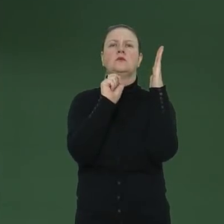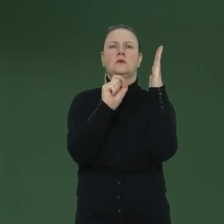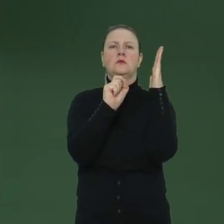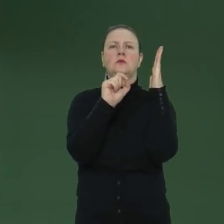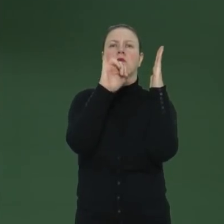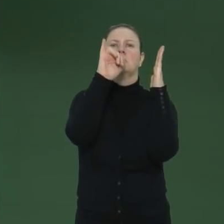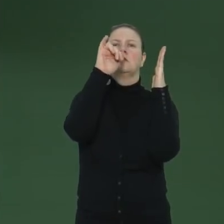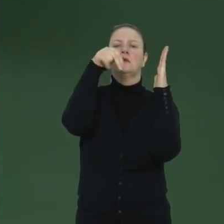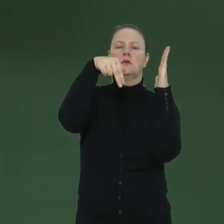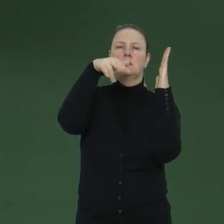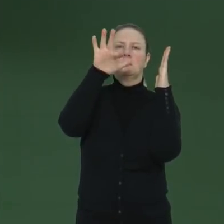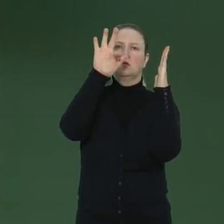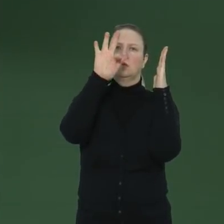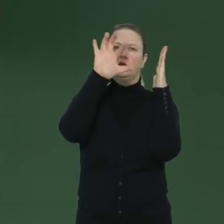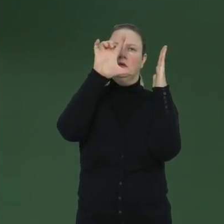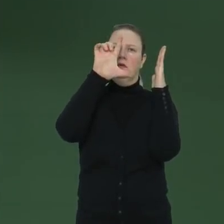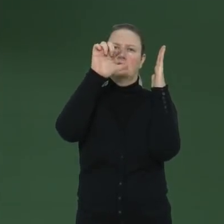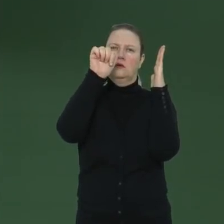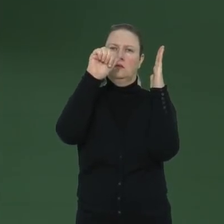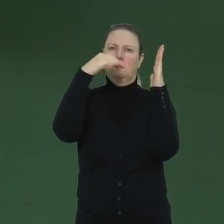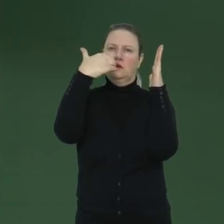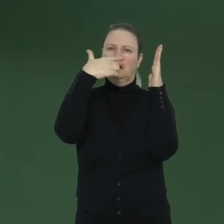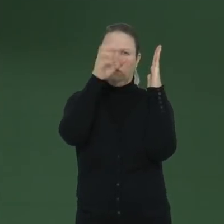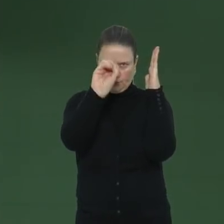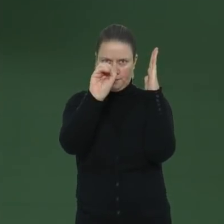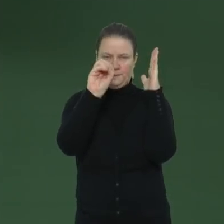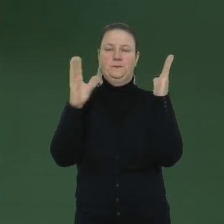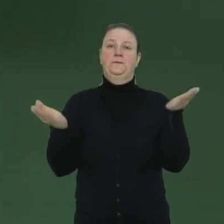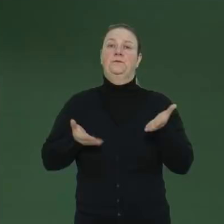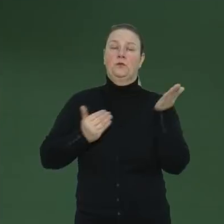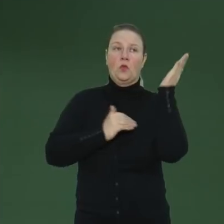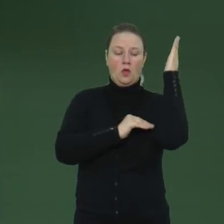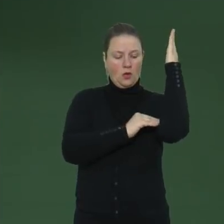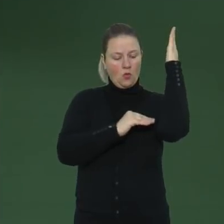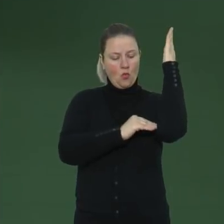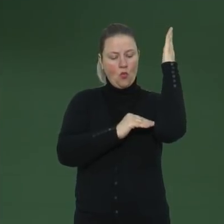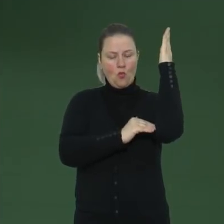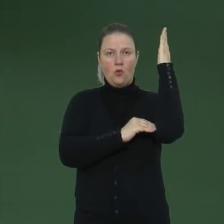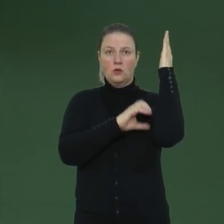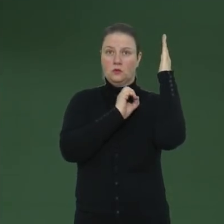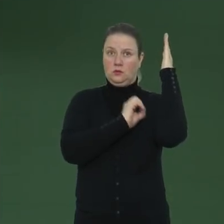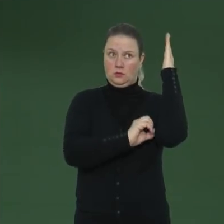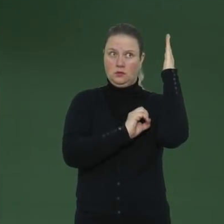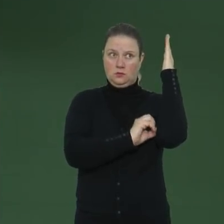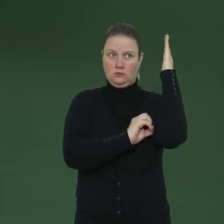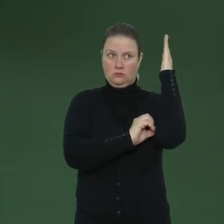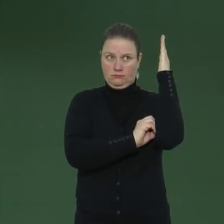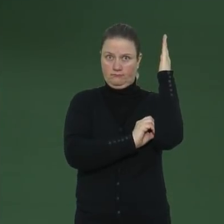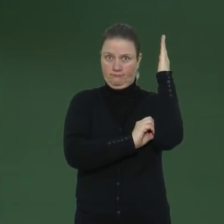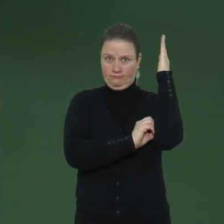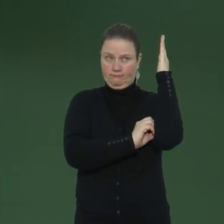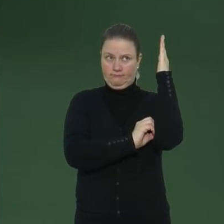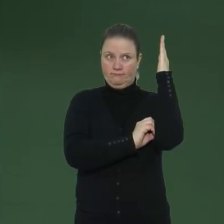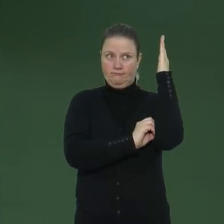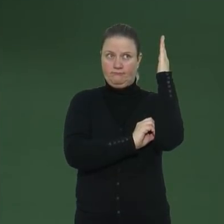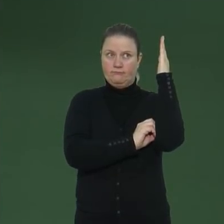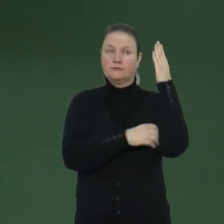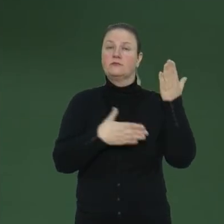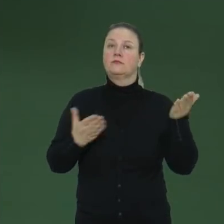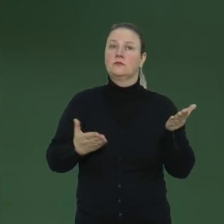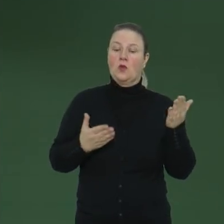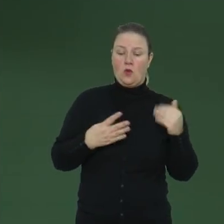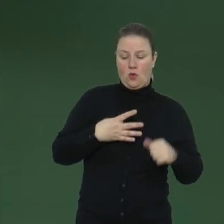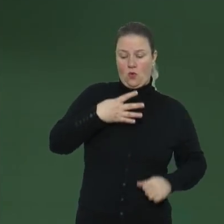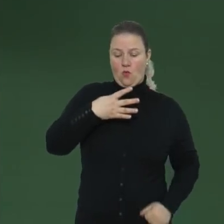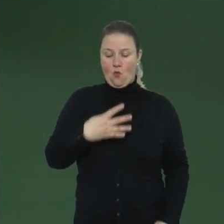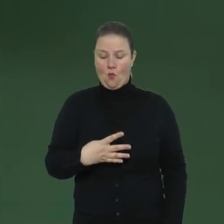inflação. Tudo bem? Então, percebam que aqui no ano 0, olha onde que está lá, 960%. No ano 7,